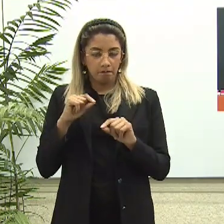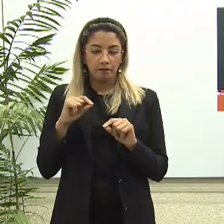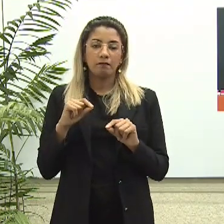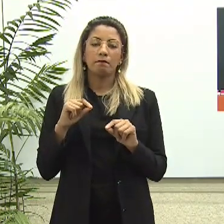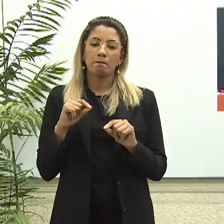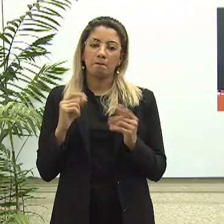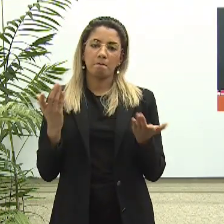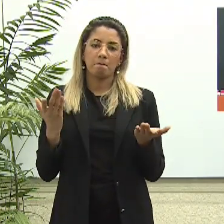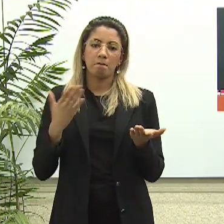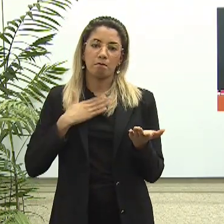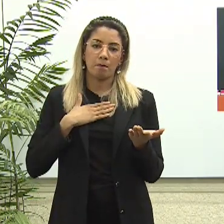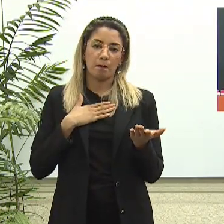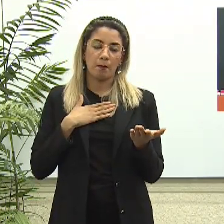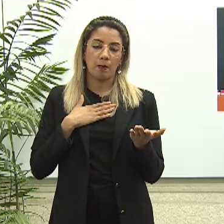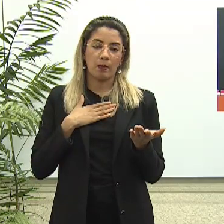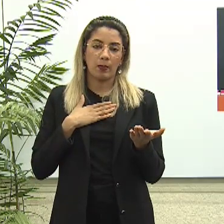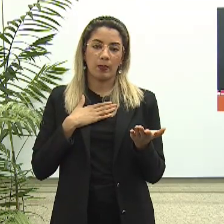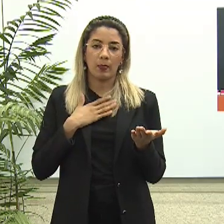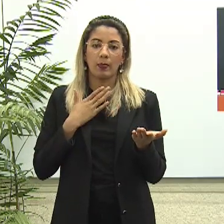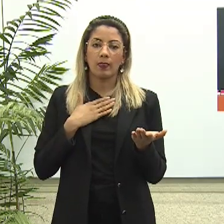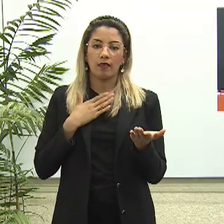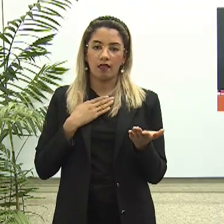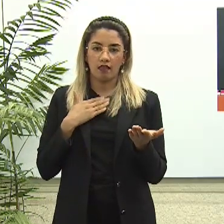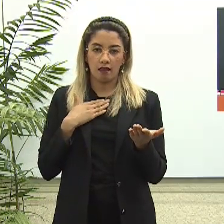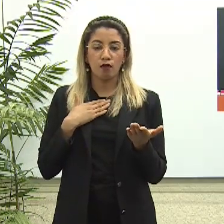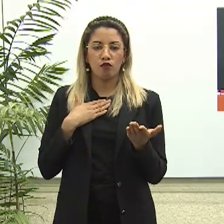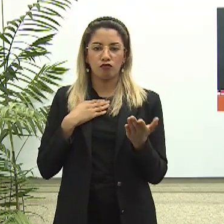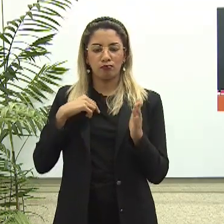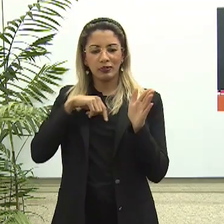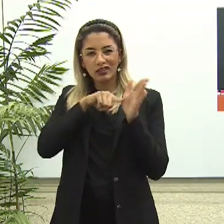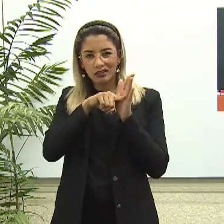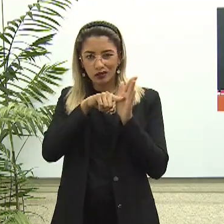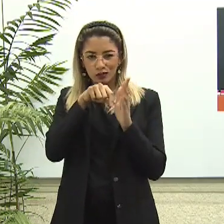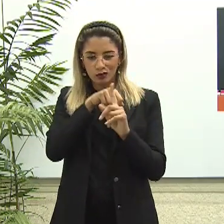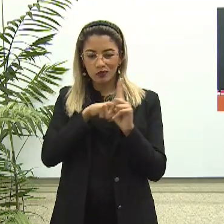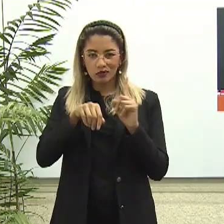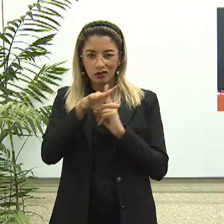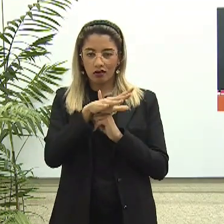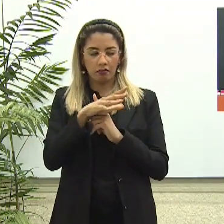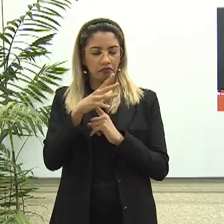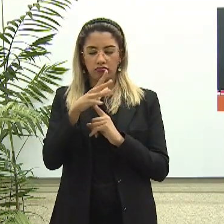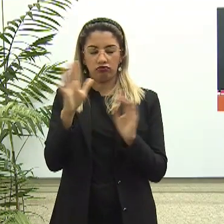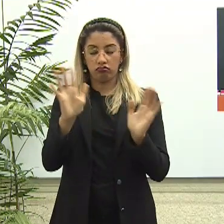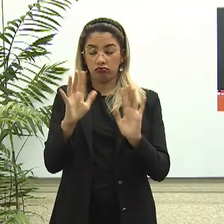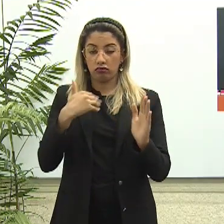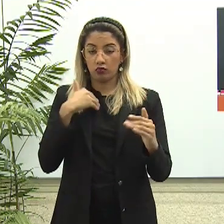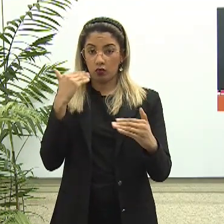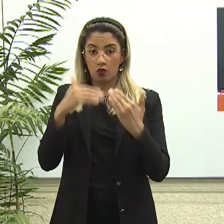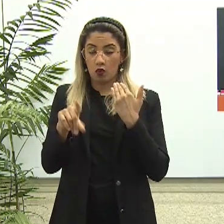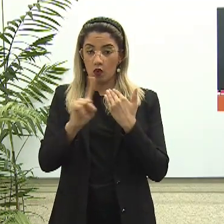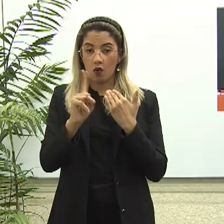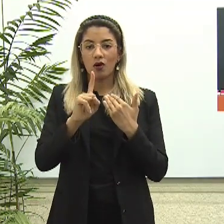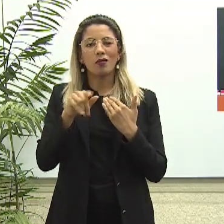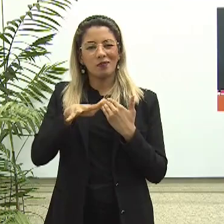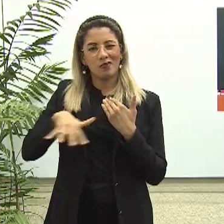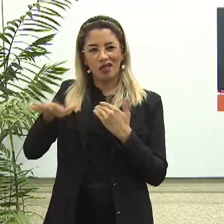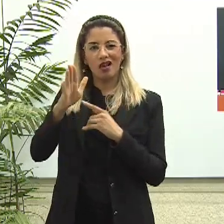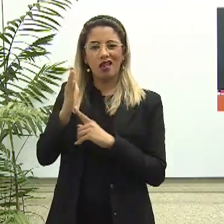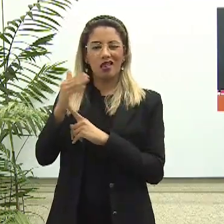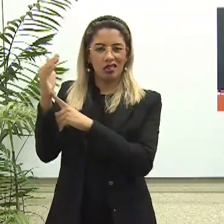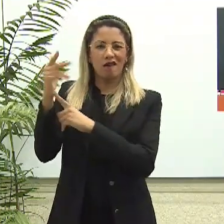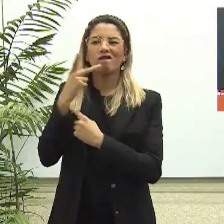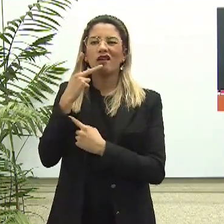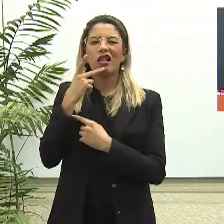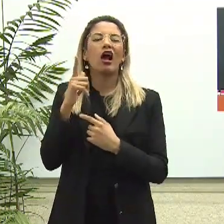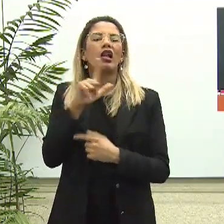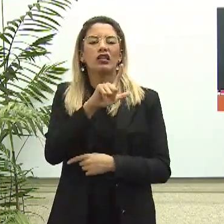que para mim como sociólogo para eu um sociólogo é uma agressão os o pessoal da Computação chama modelo de linguagem natural